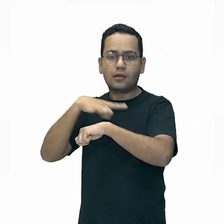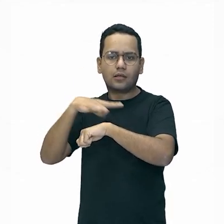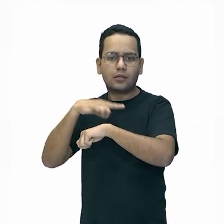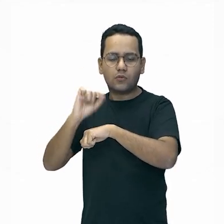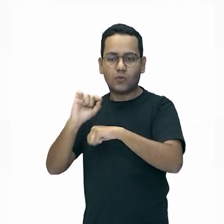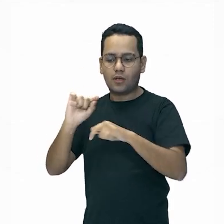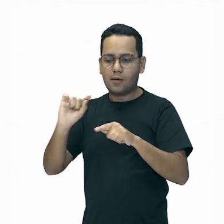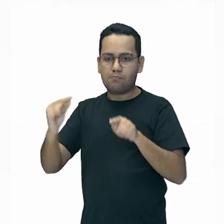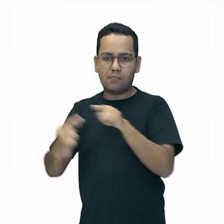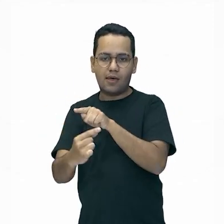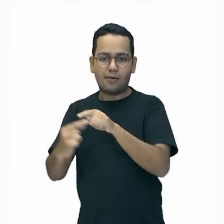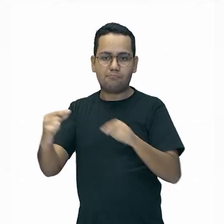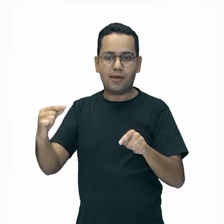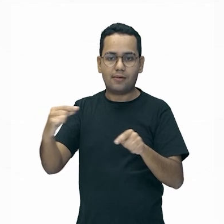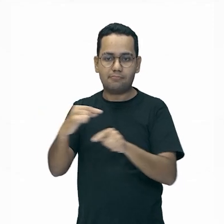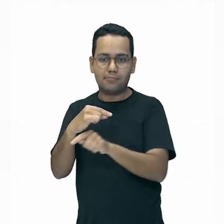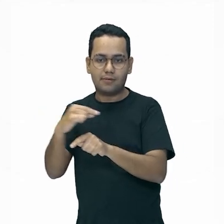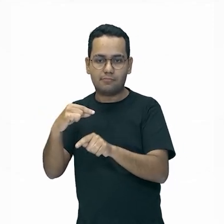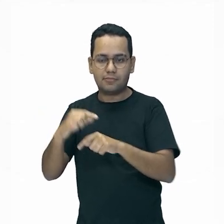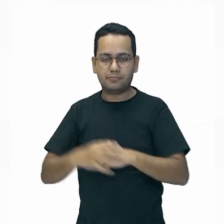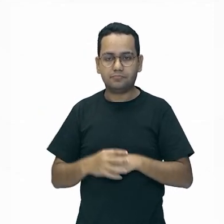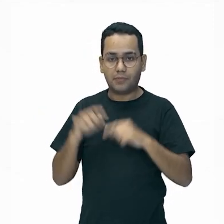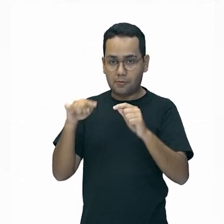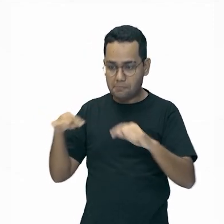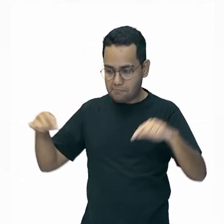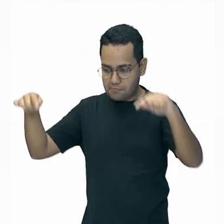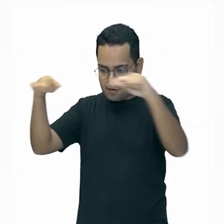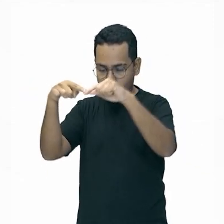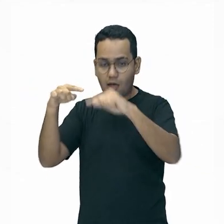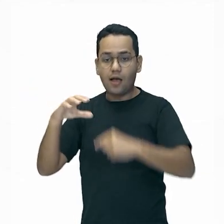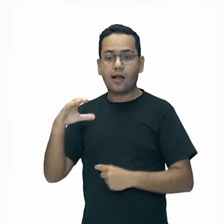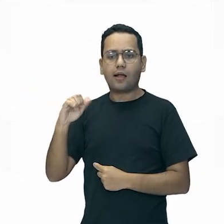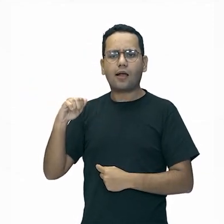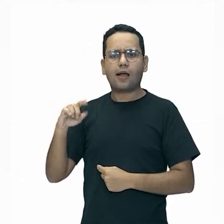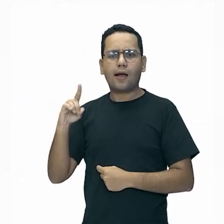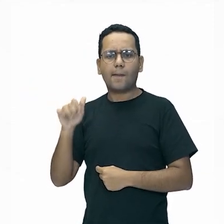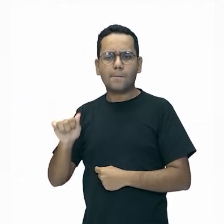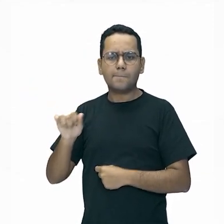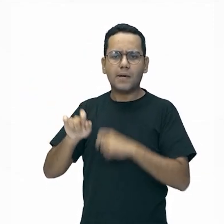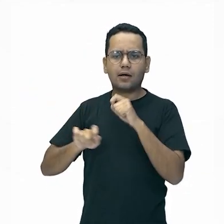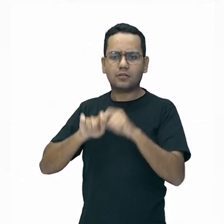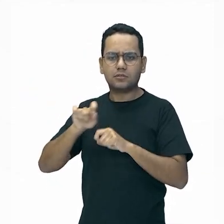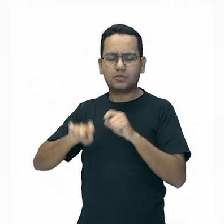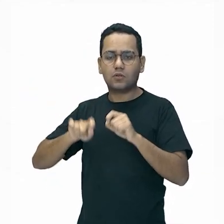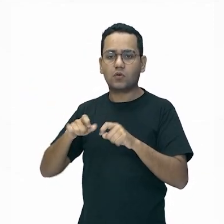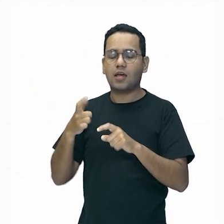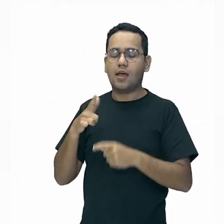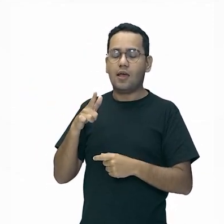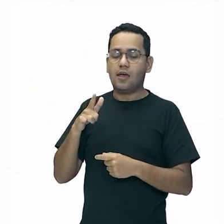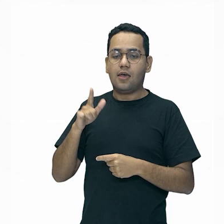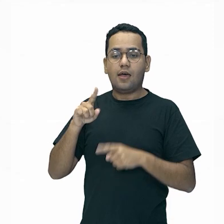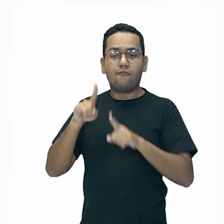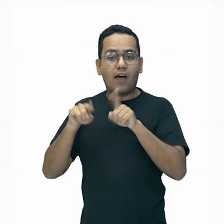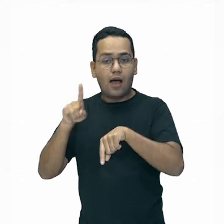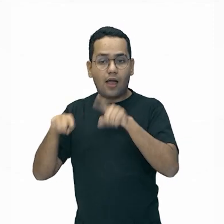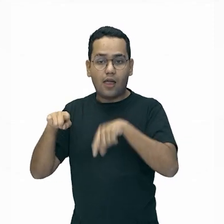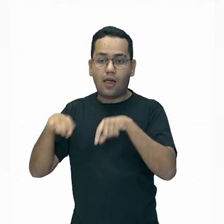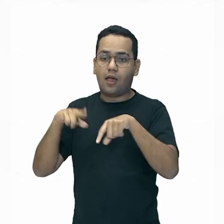tá, pessoal? Lembrem que a camada está associada ao nível de energia de cada